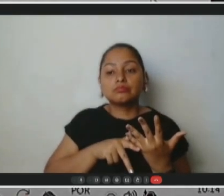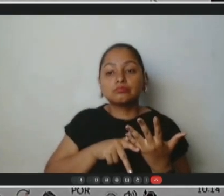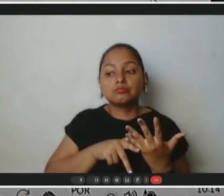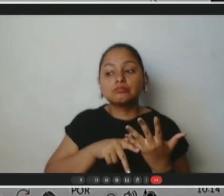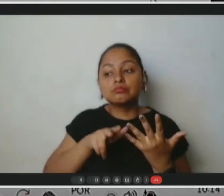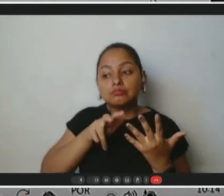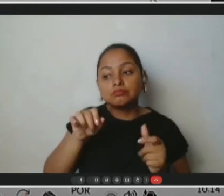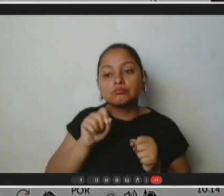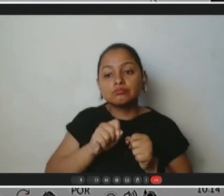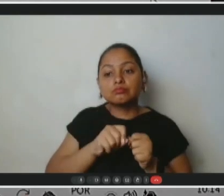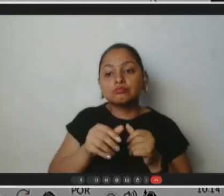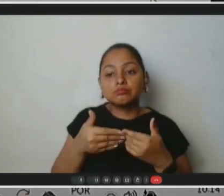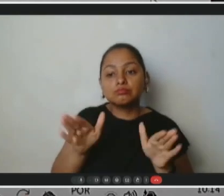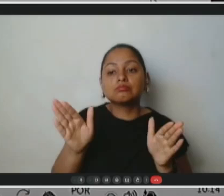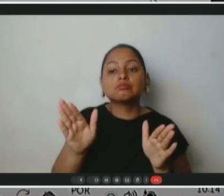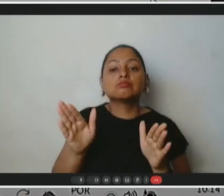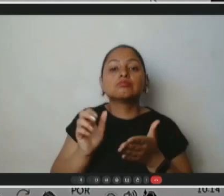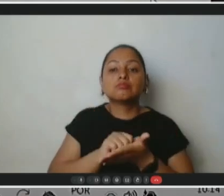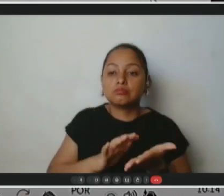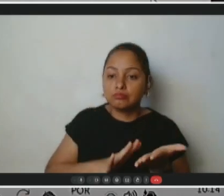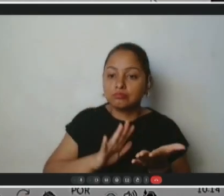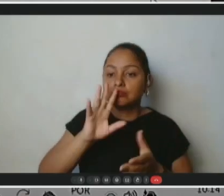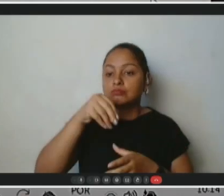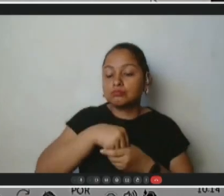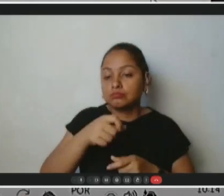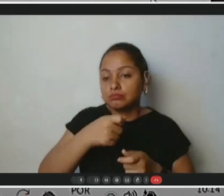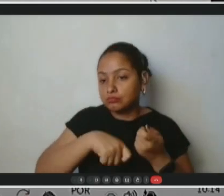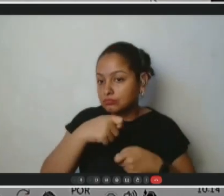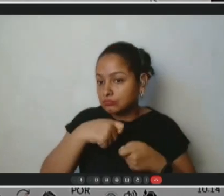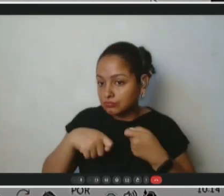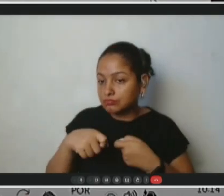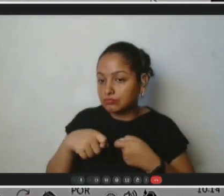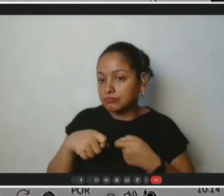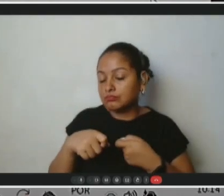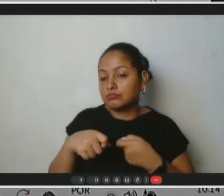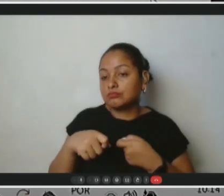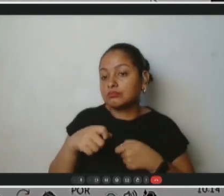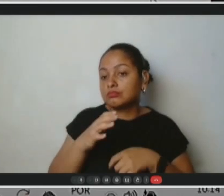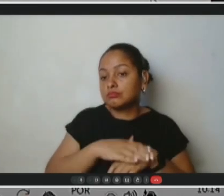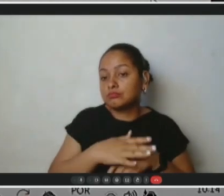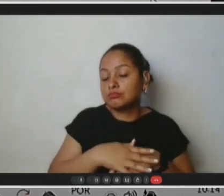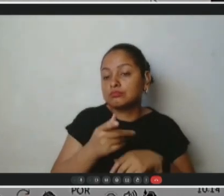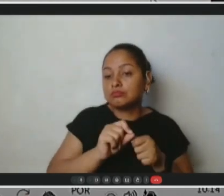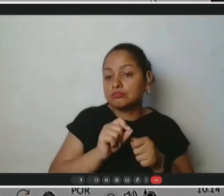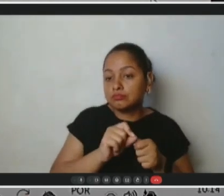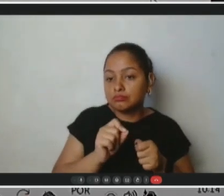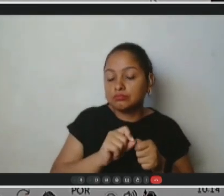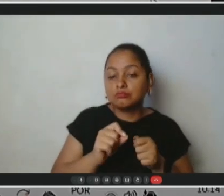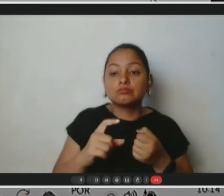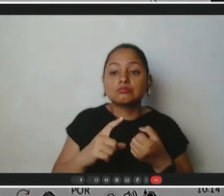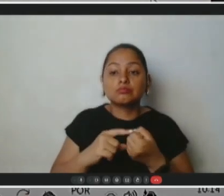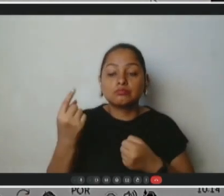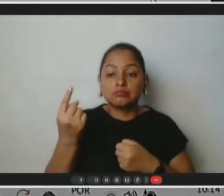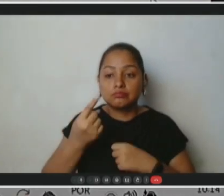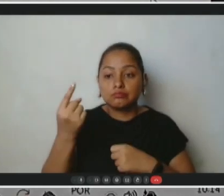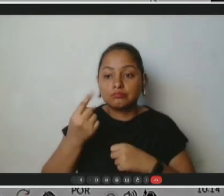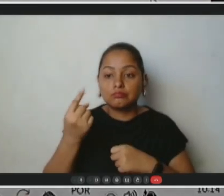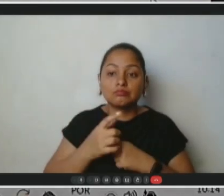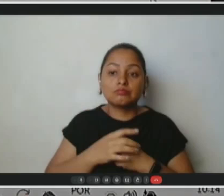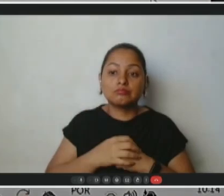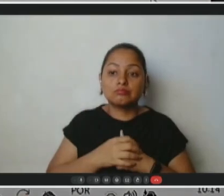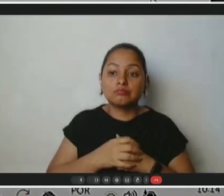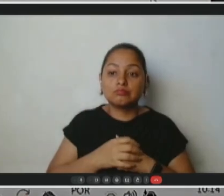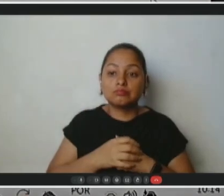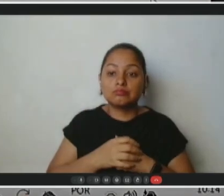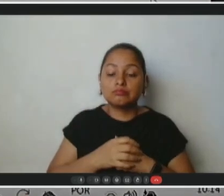como atividade nas unidades orçamentárias a que estiverem subordinados. Parágrafo único. Os orçamentos